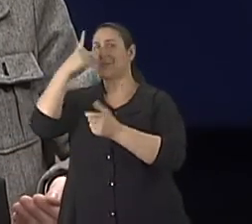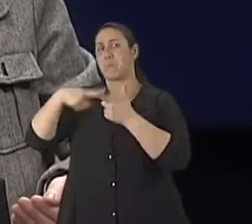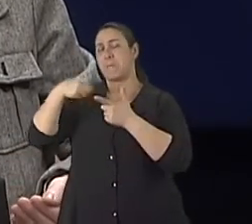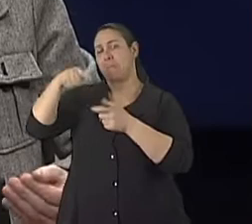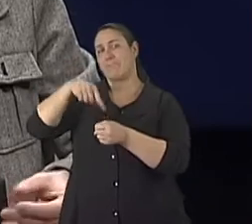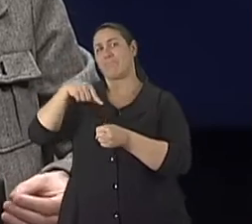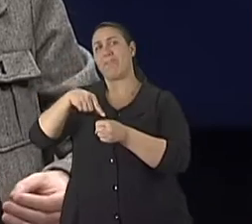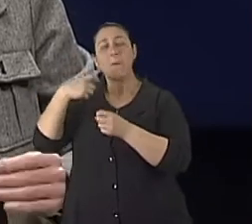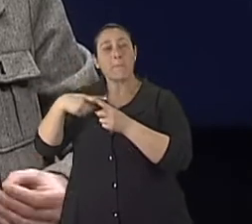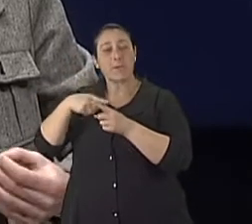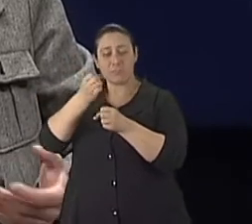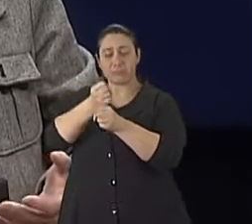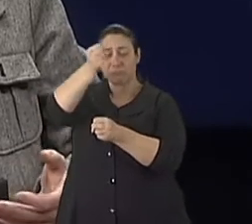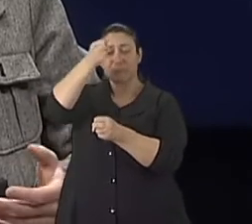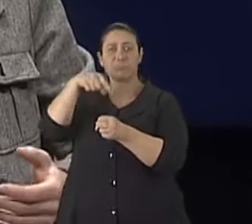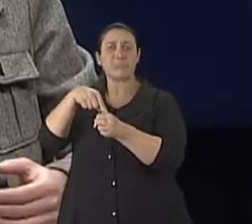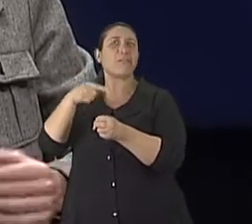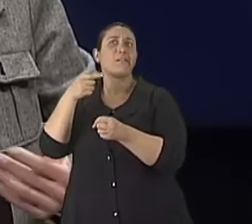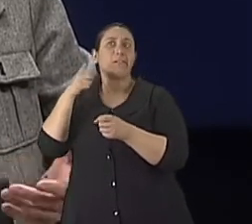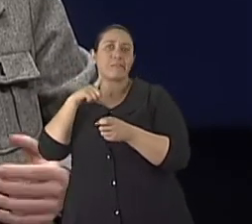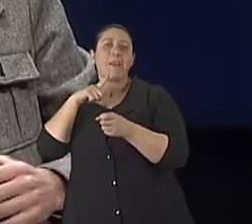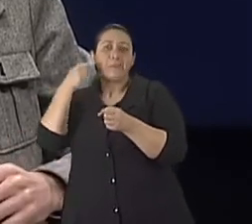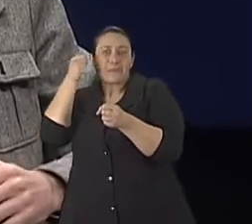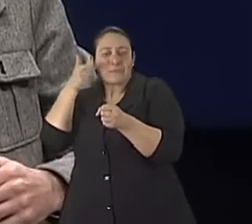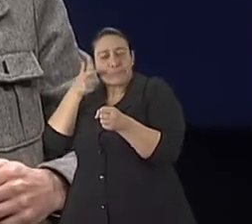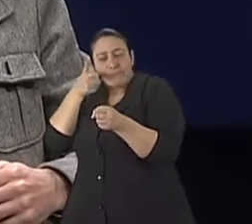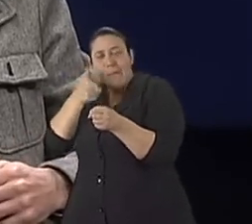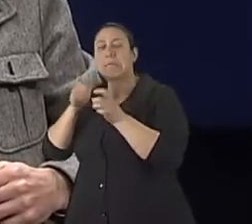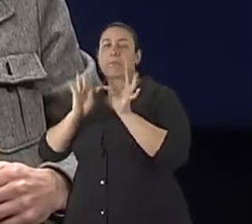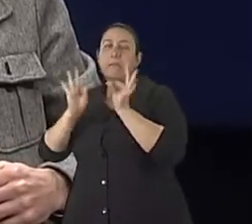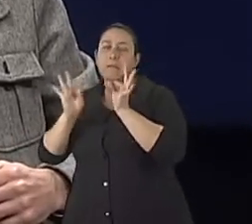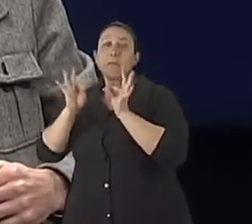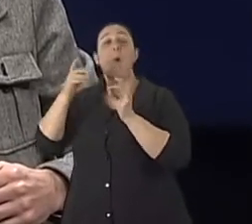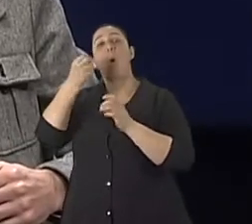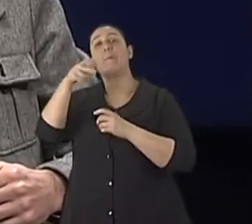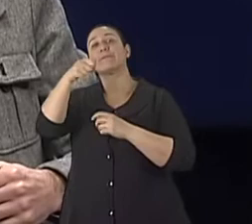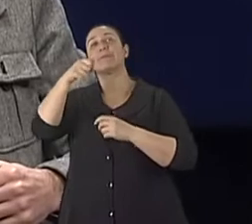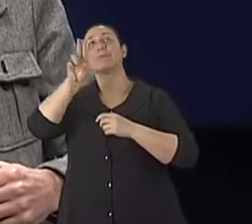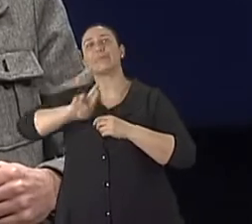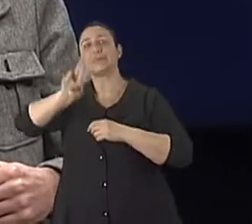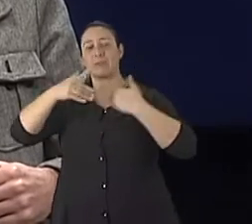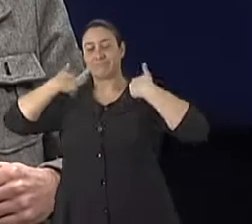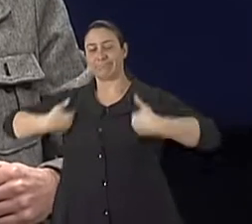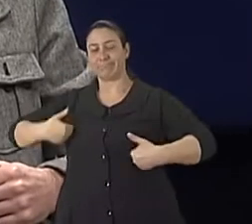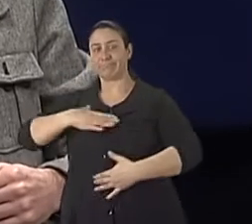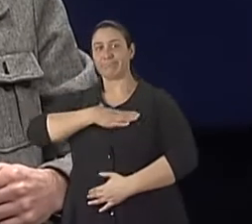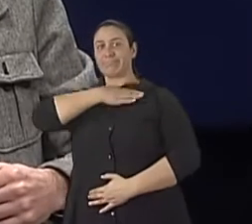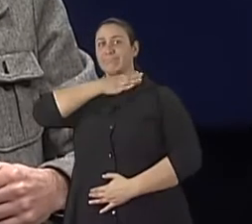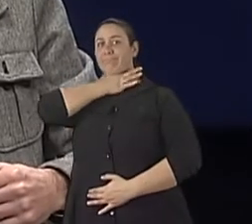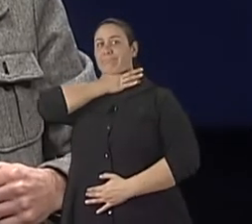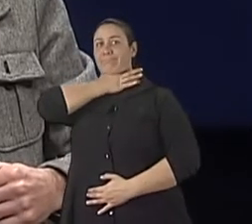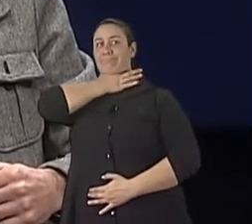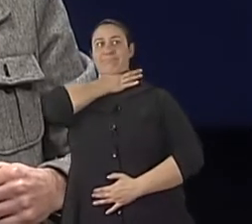de primeira momento não então invasivo procurar então uso de colete uso de órteses a pratica